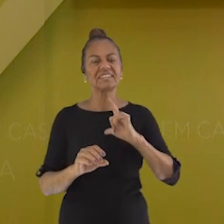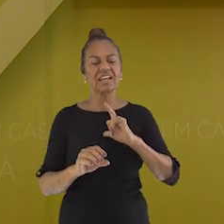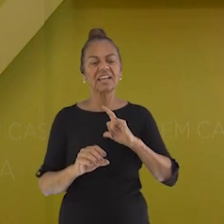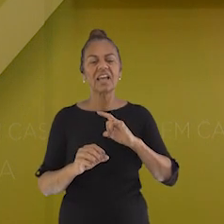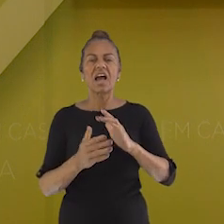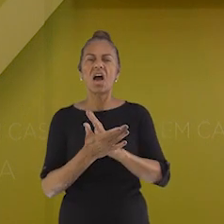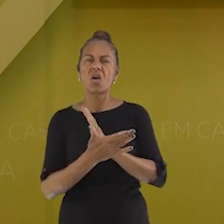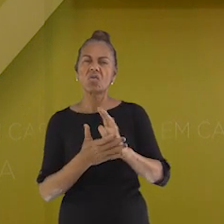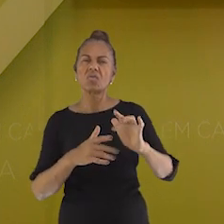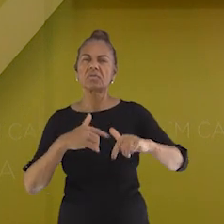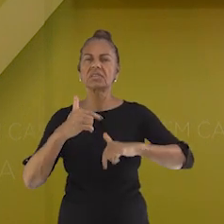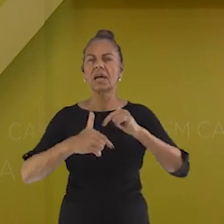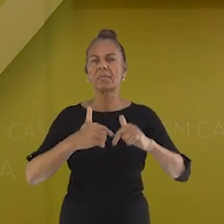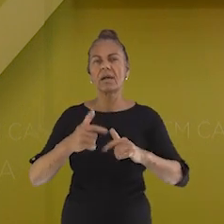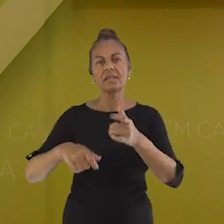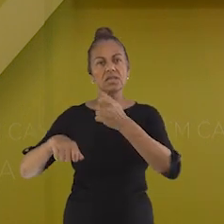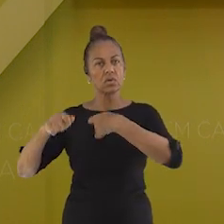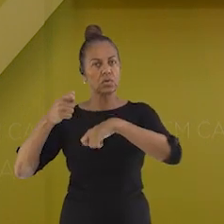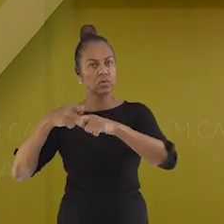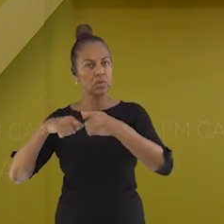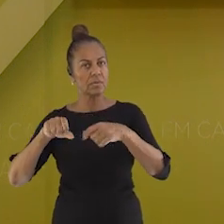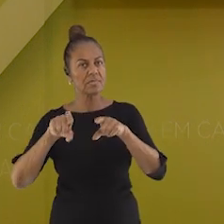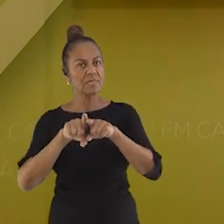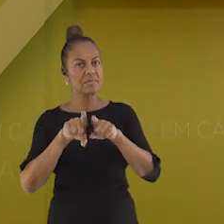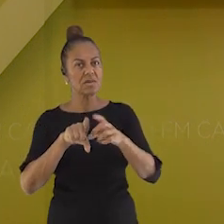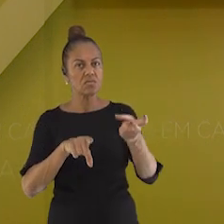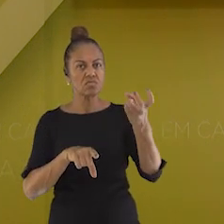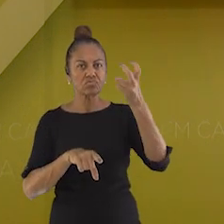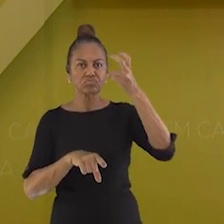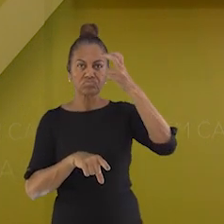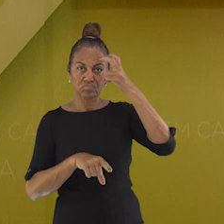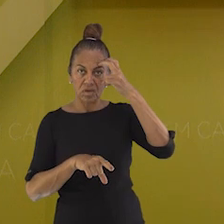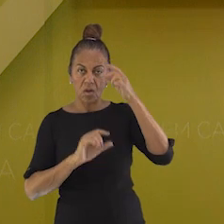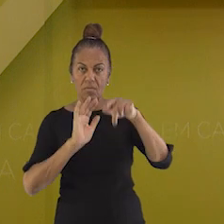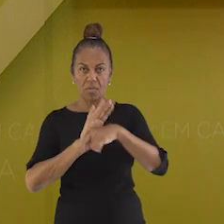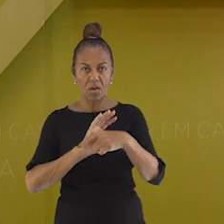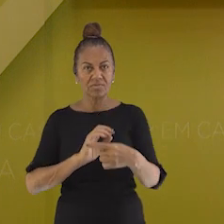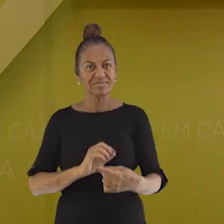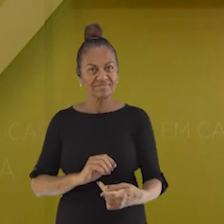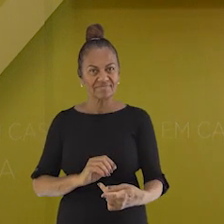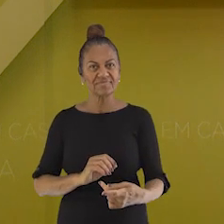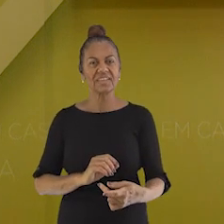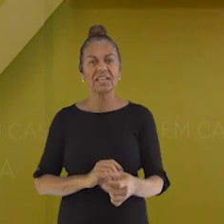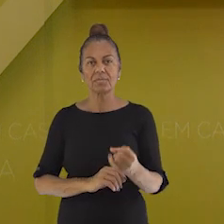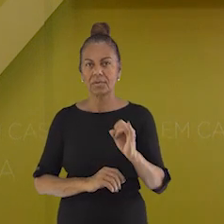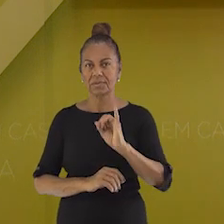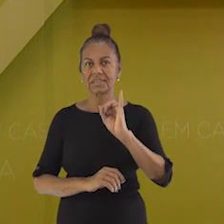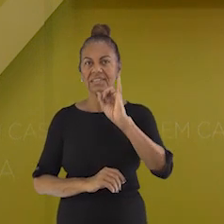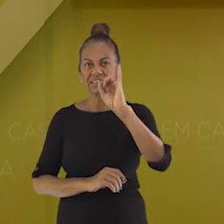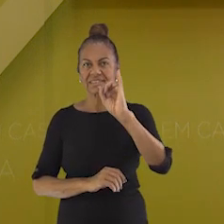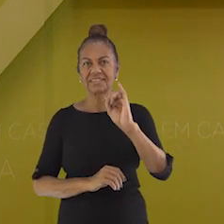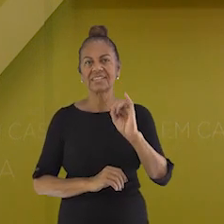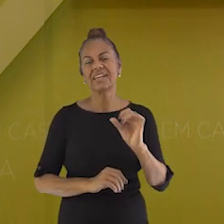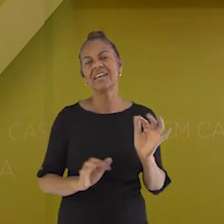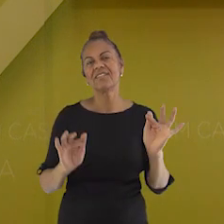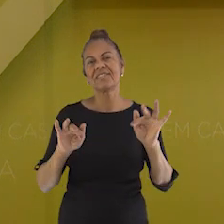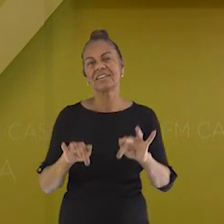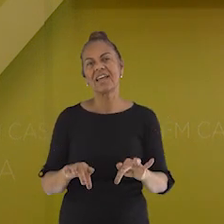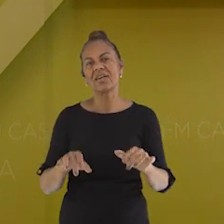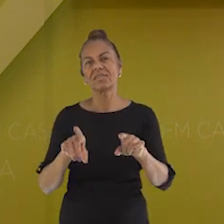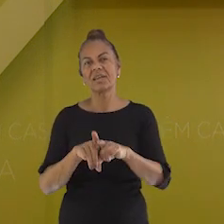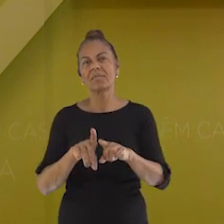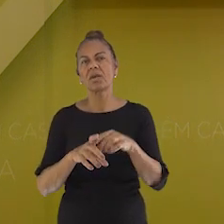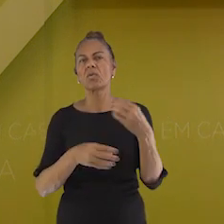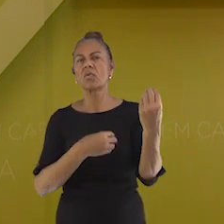algumas atividades econômicas e culturais de muita importância para os capixabas. Por fim, falamos sobre